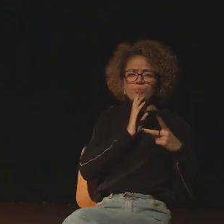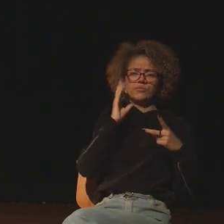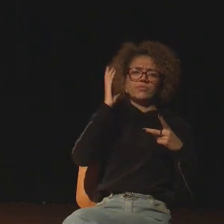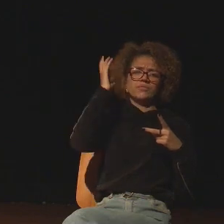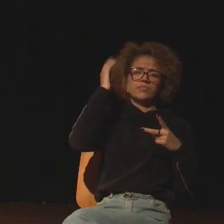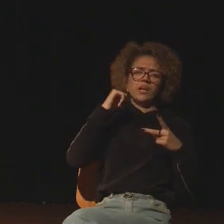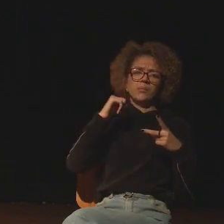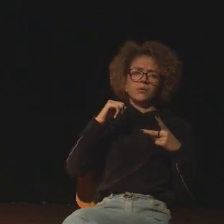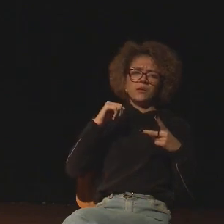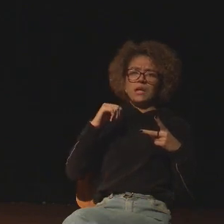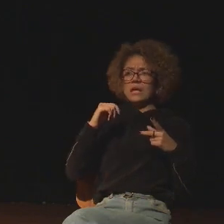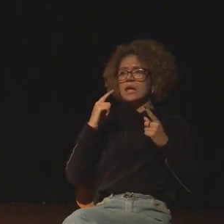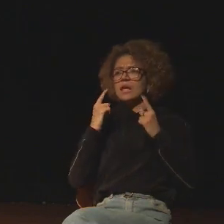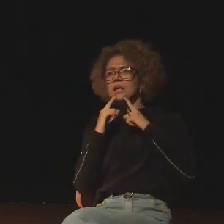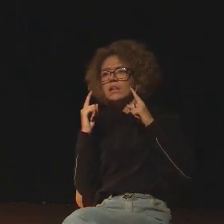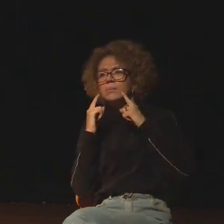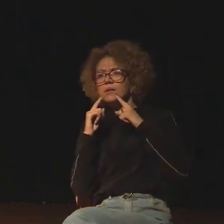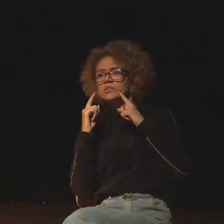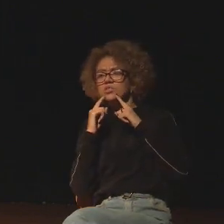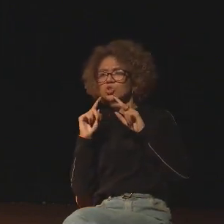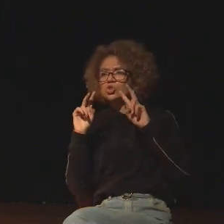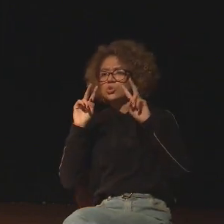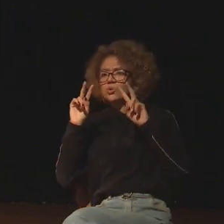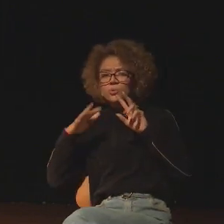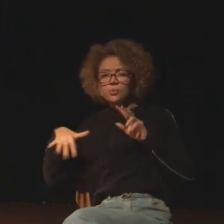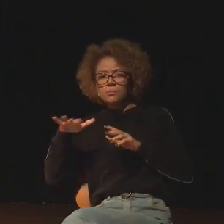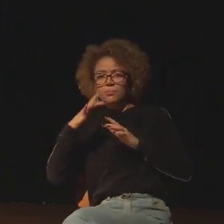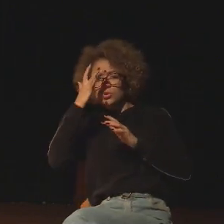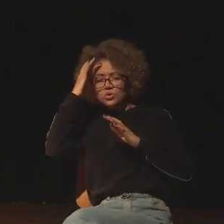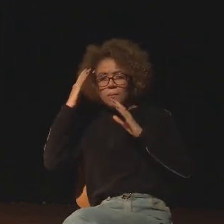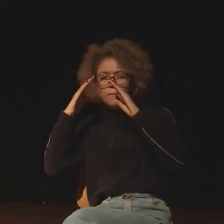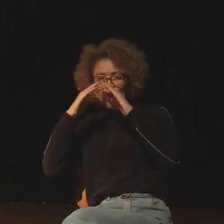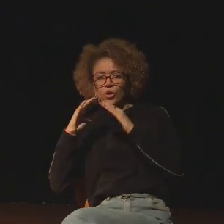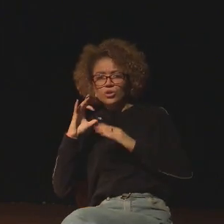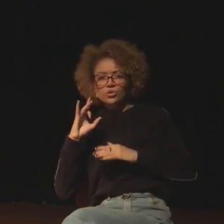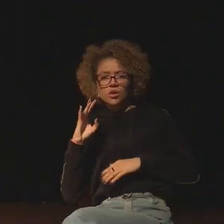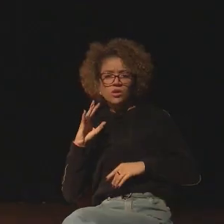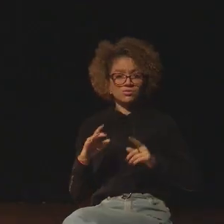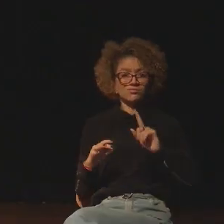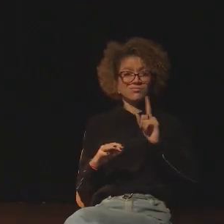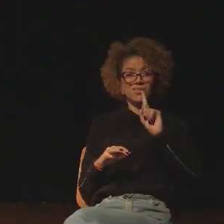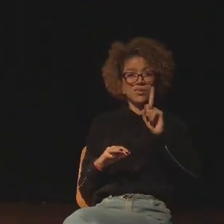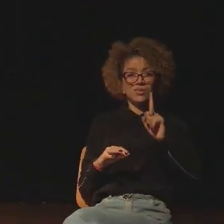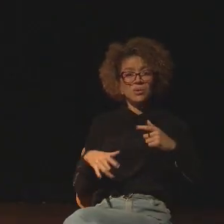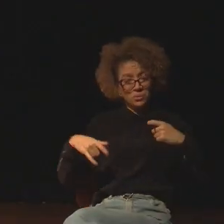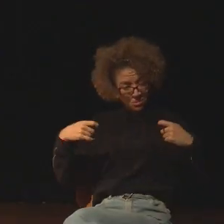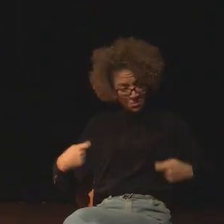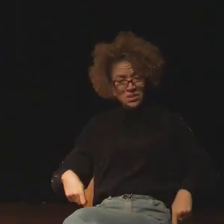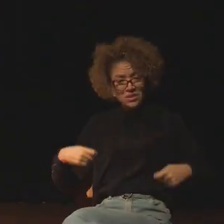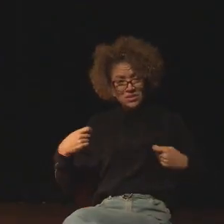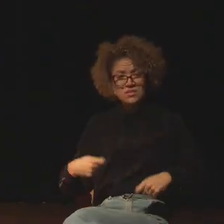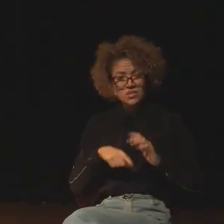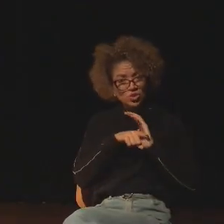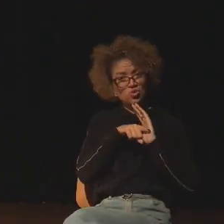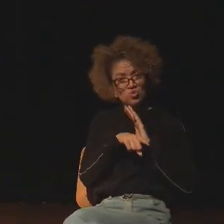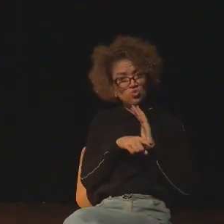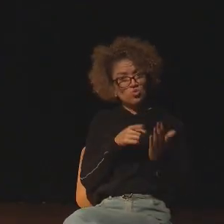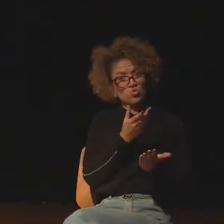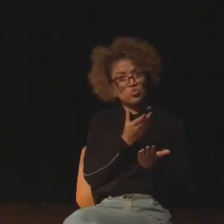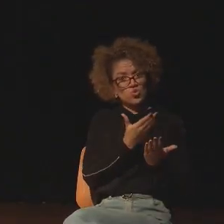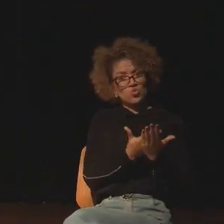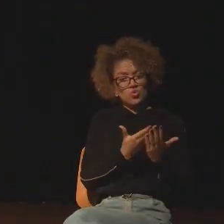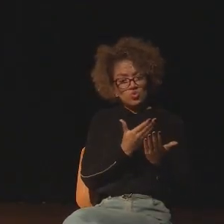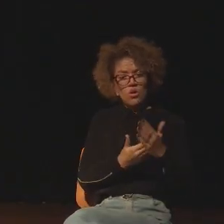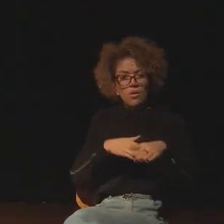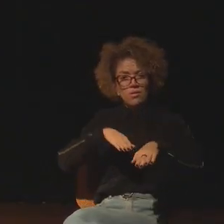de moradores, e não estamos falando com quem está dirigindo o carro. É que precisa ser feito um estudo de trânsito para